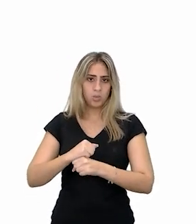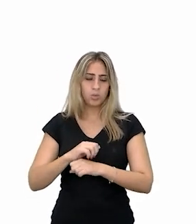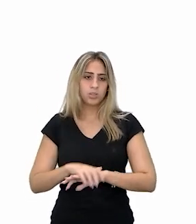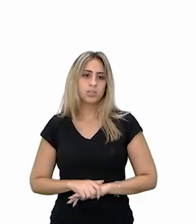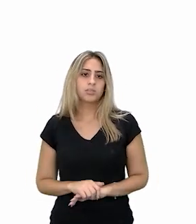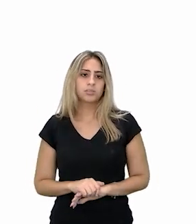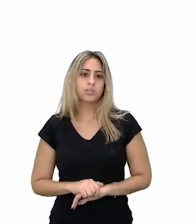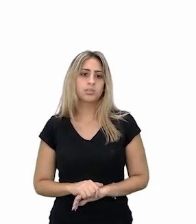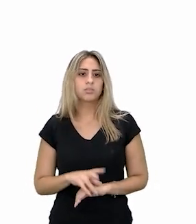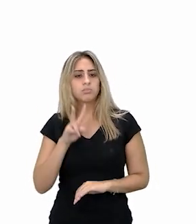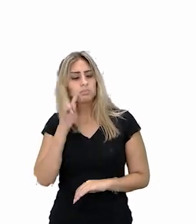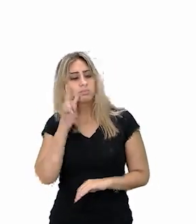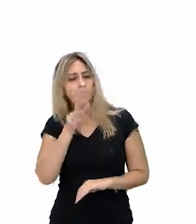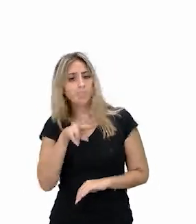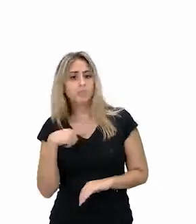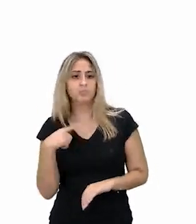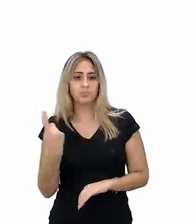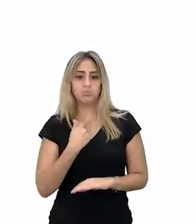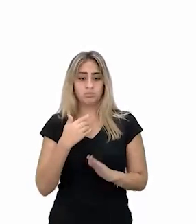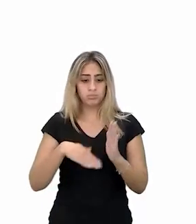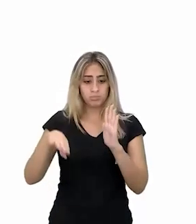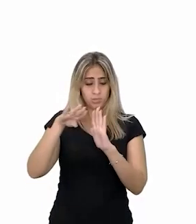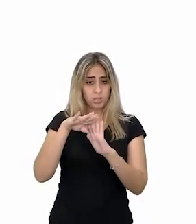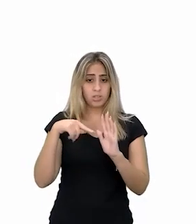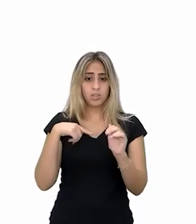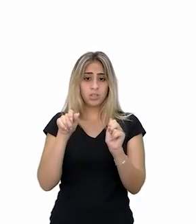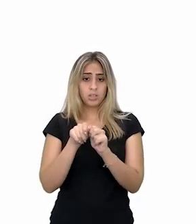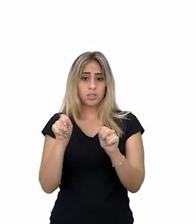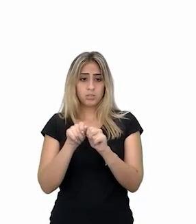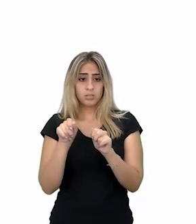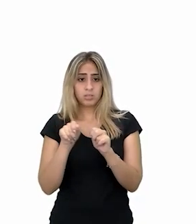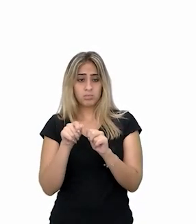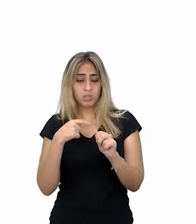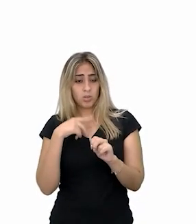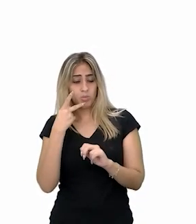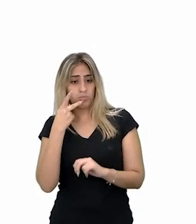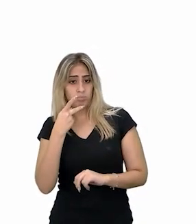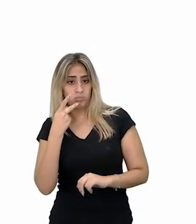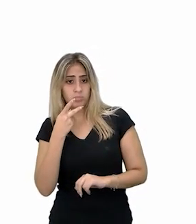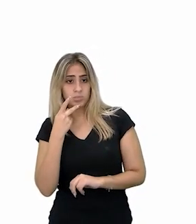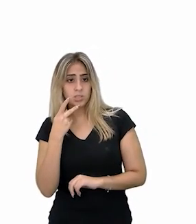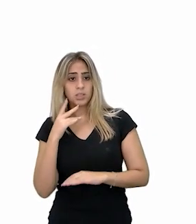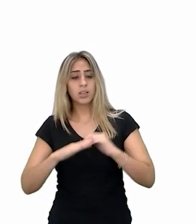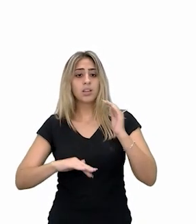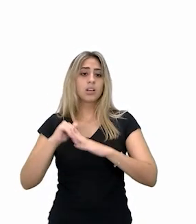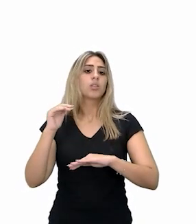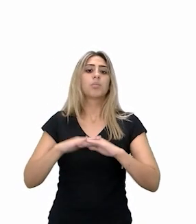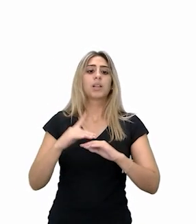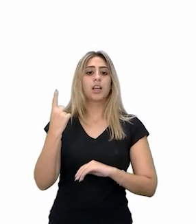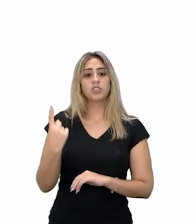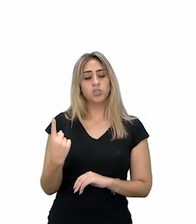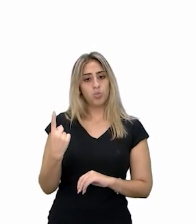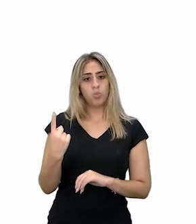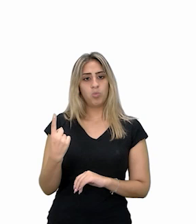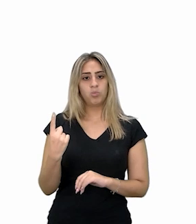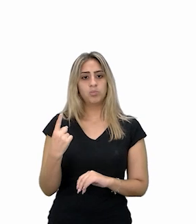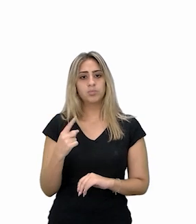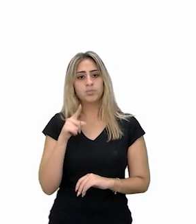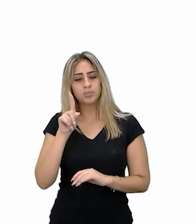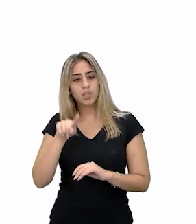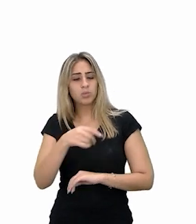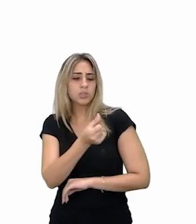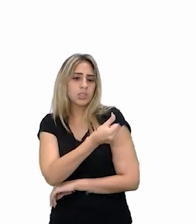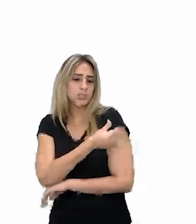né? Vejam, né, que aqui em cima eu fiz eu destaquei a habilidade 1, né, que é lá do